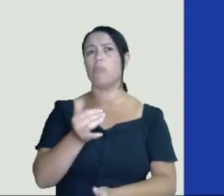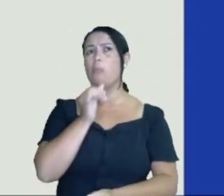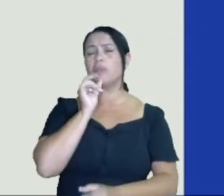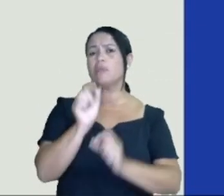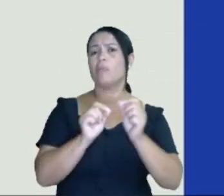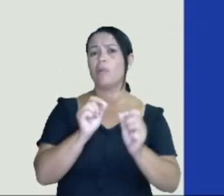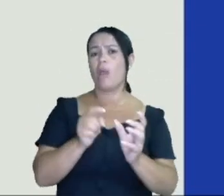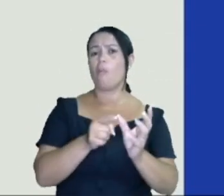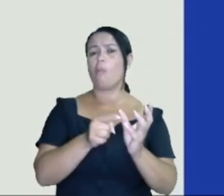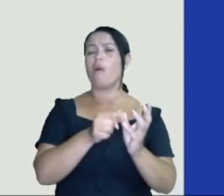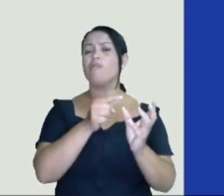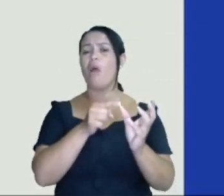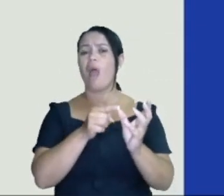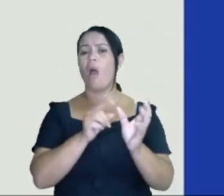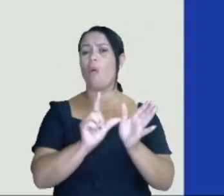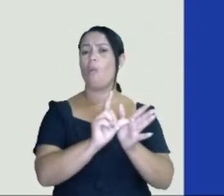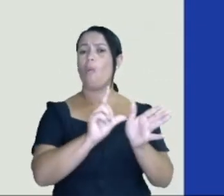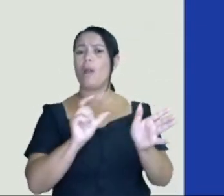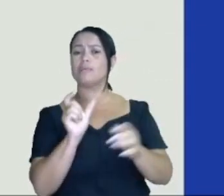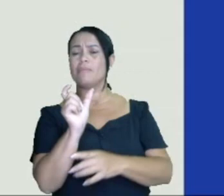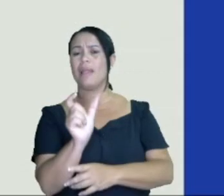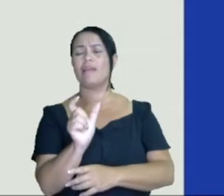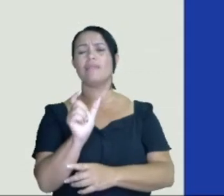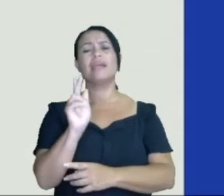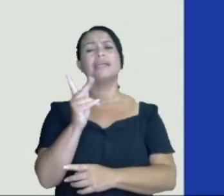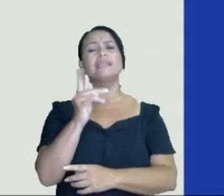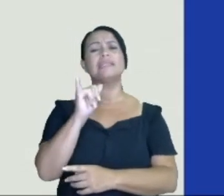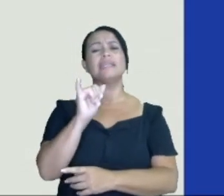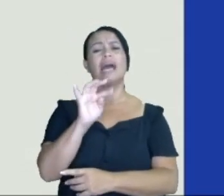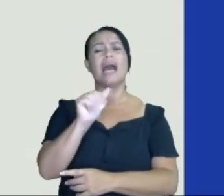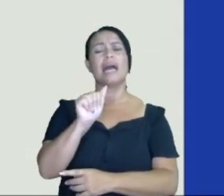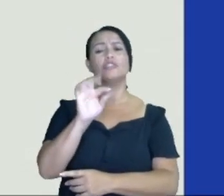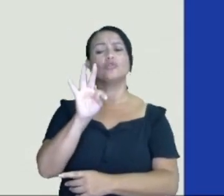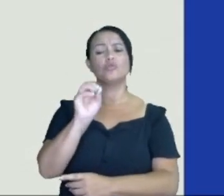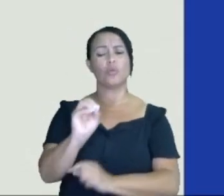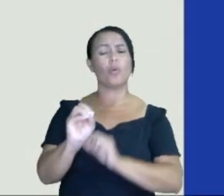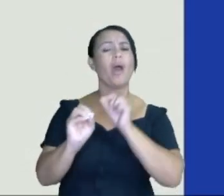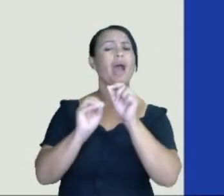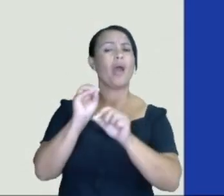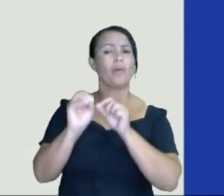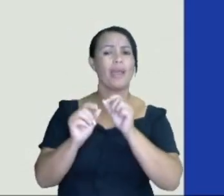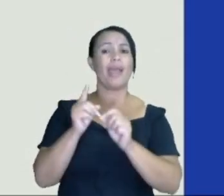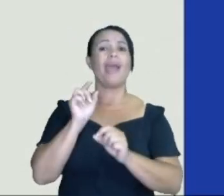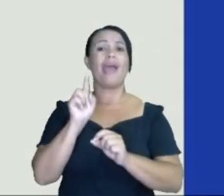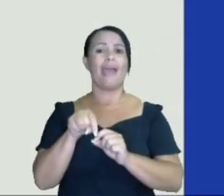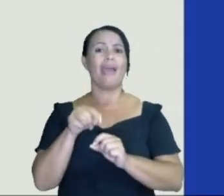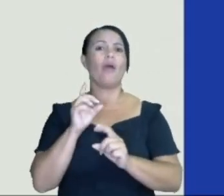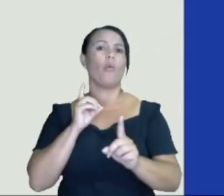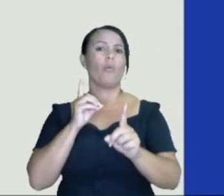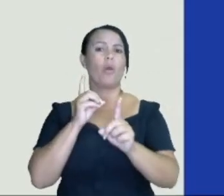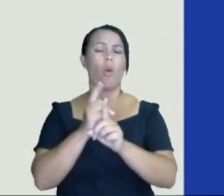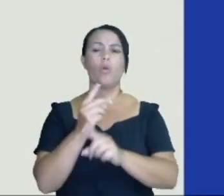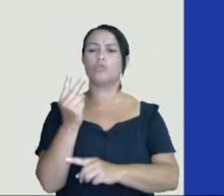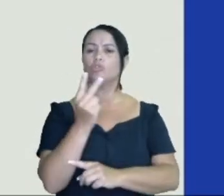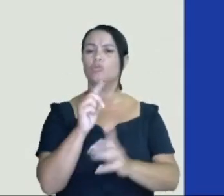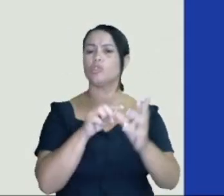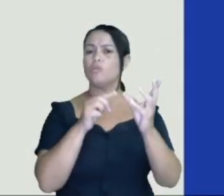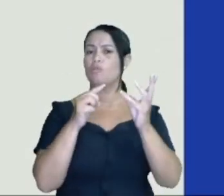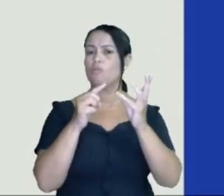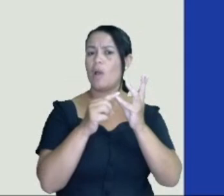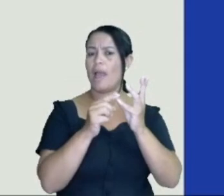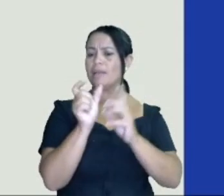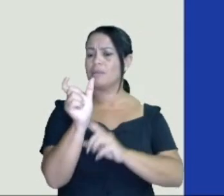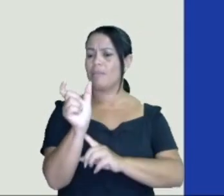lá? Primeiramente, vamos lembrar o que é hiato. Hiato é o encontro de duas vogais em uma